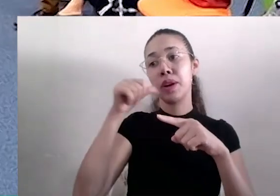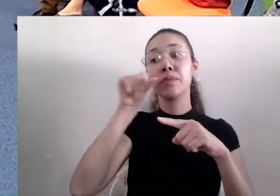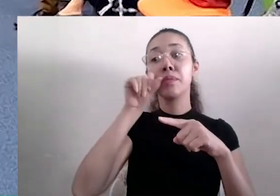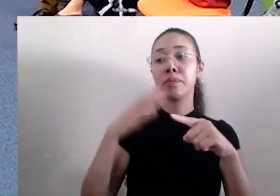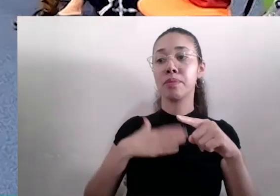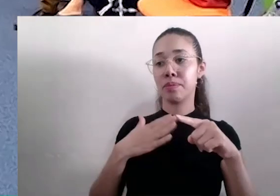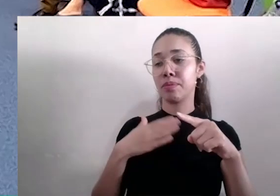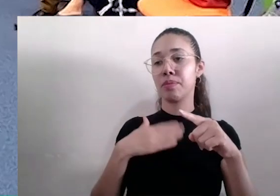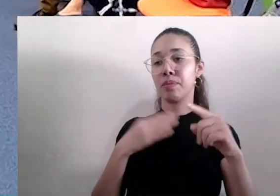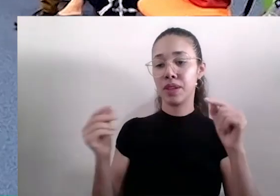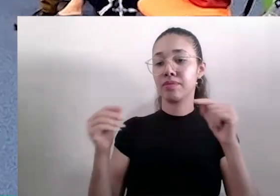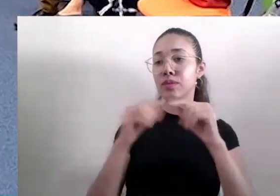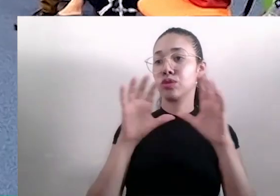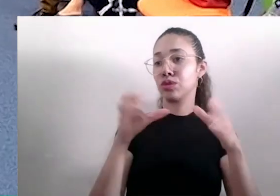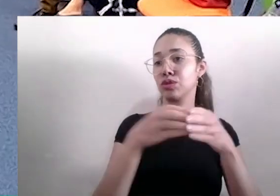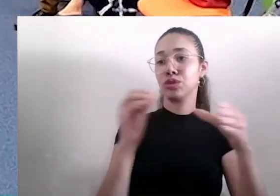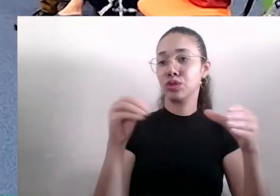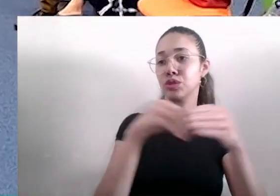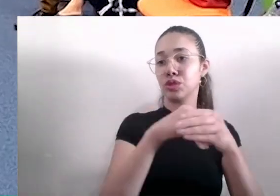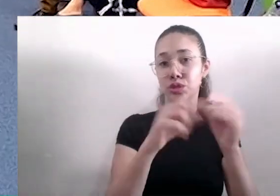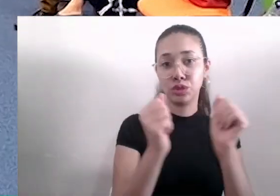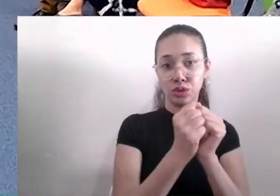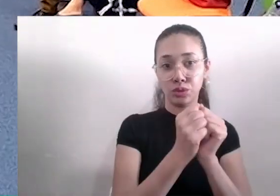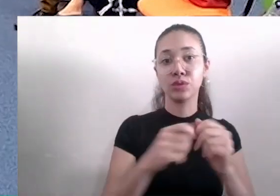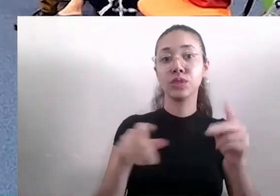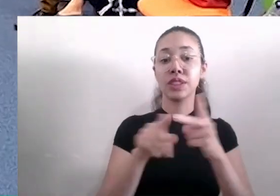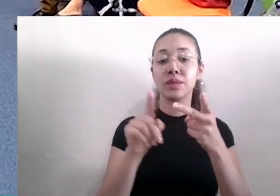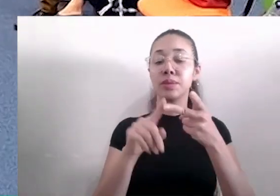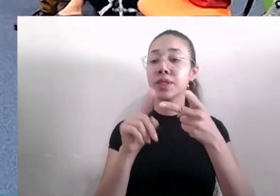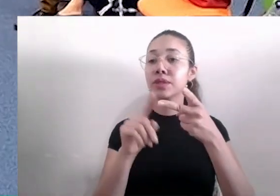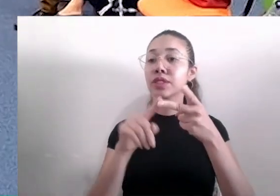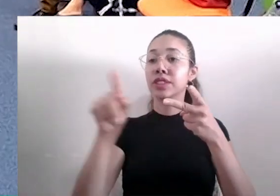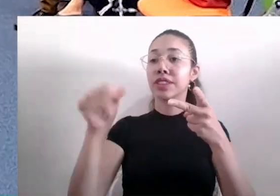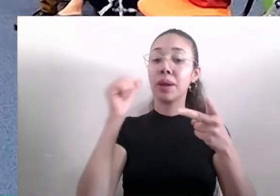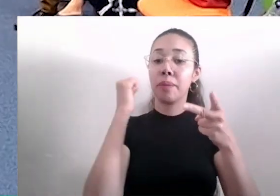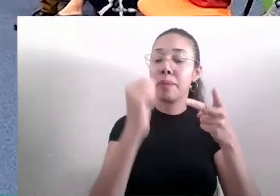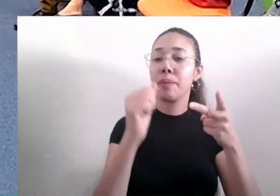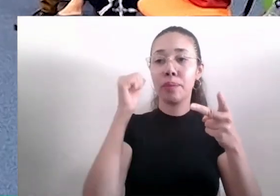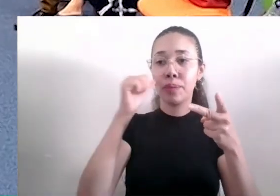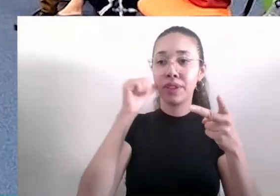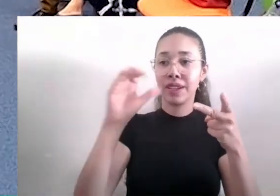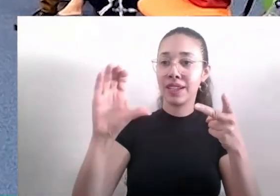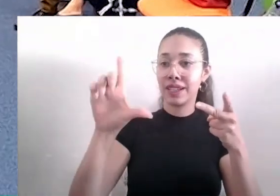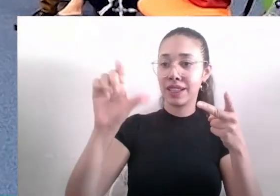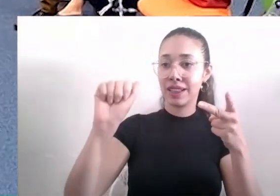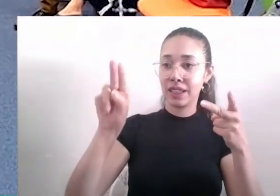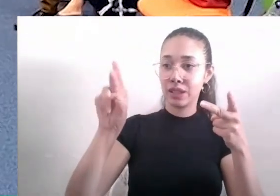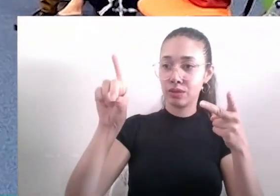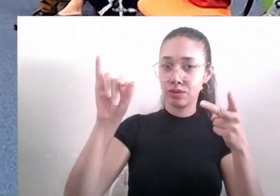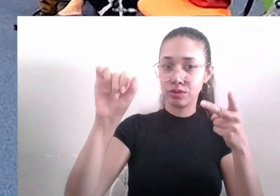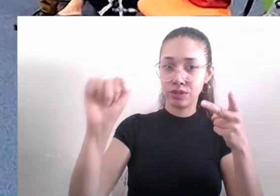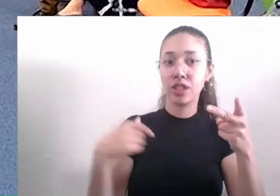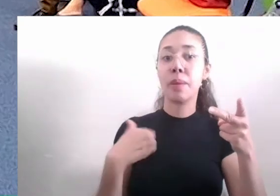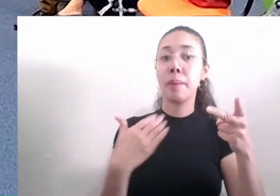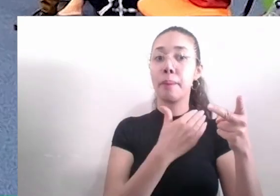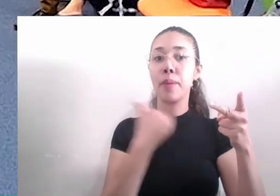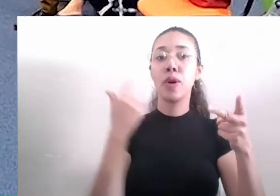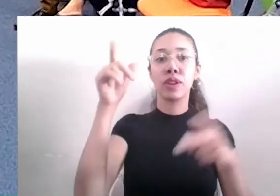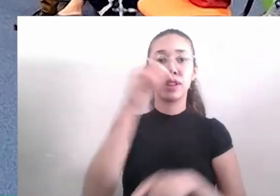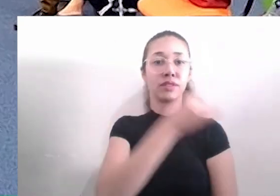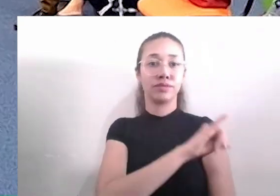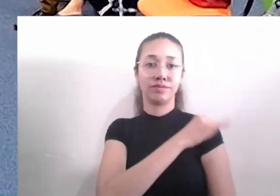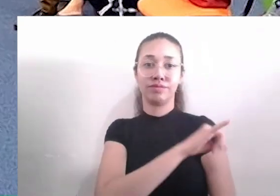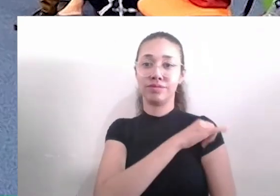feminista e o assassinato de uma jovem chamada Claudia desim Rodrigues que foi assassinado no Rio de Janeiro meses depois da